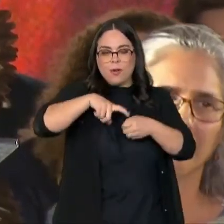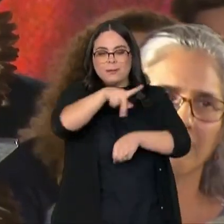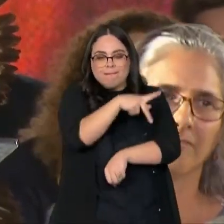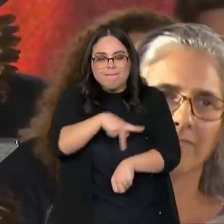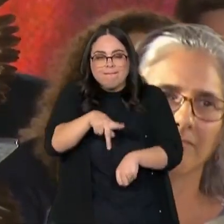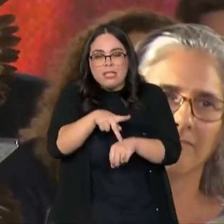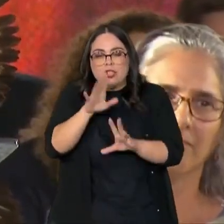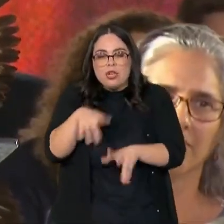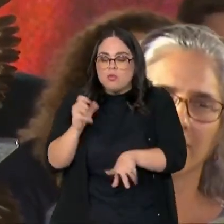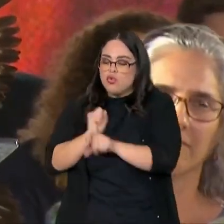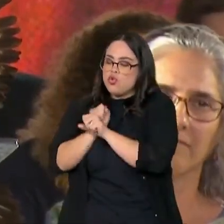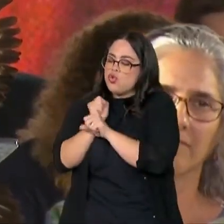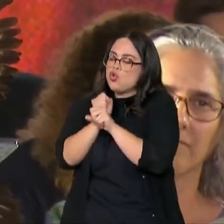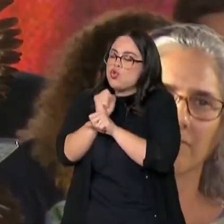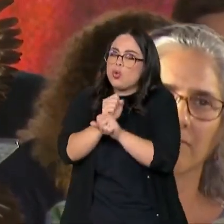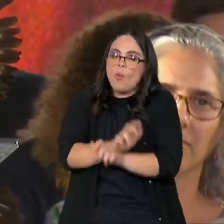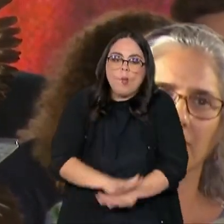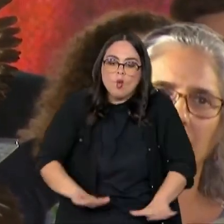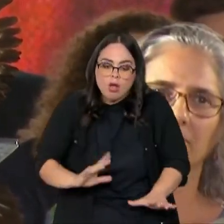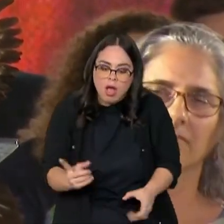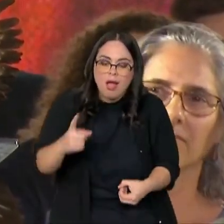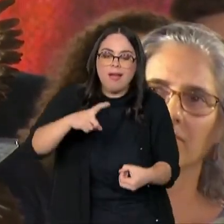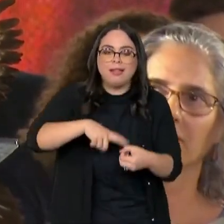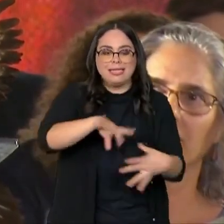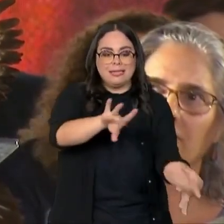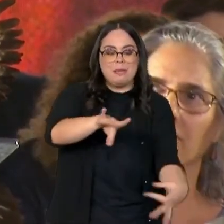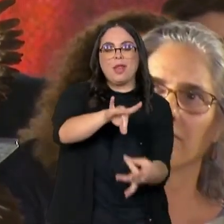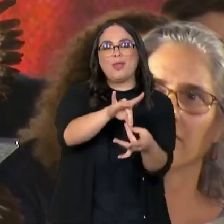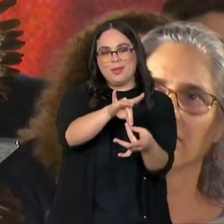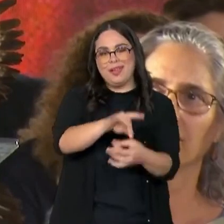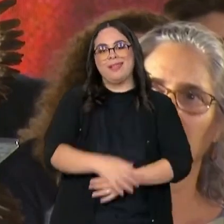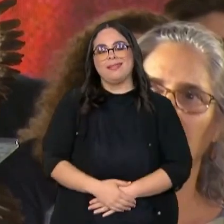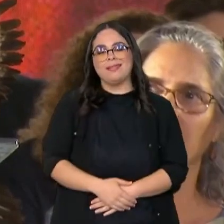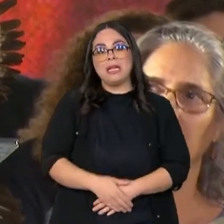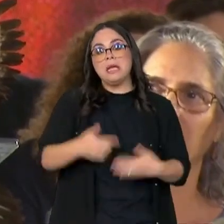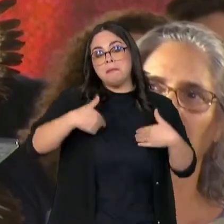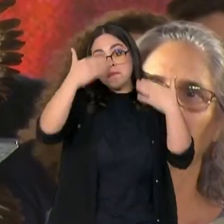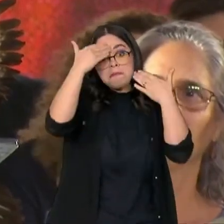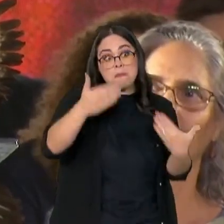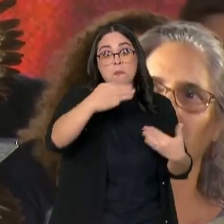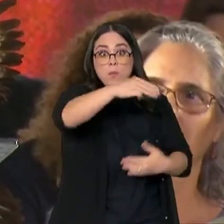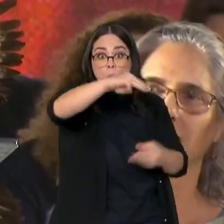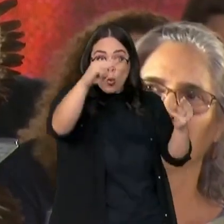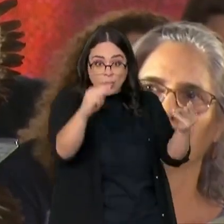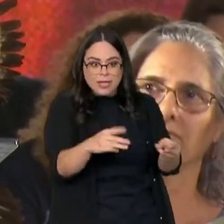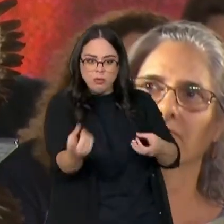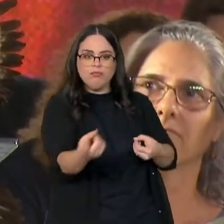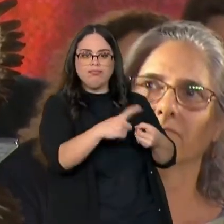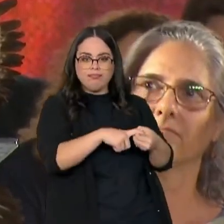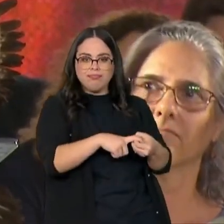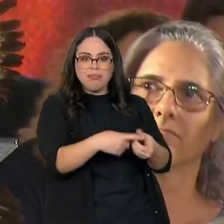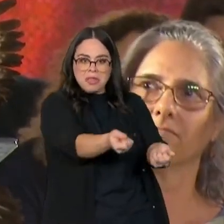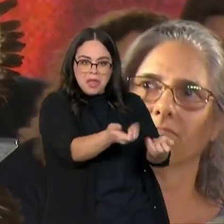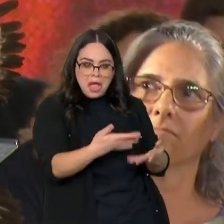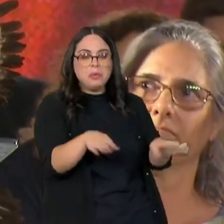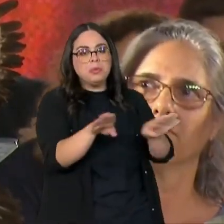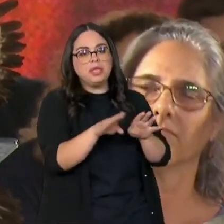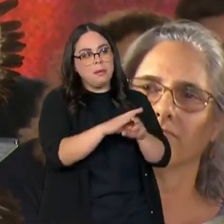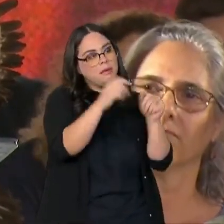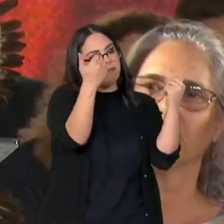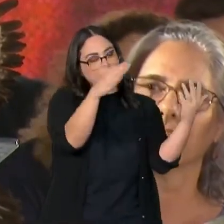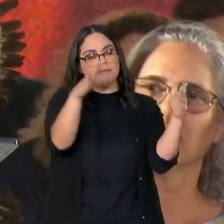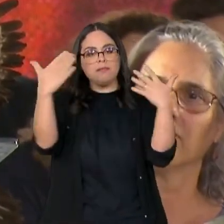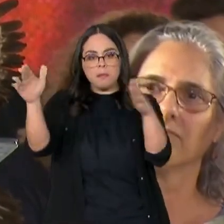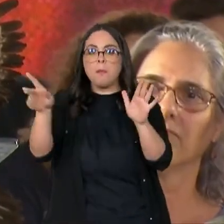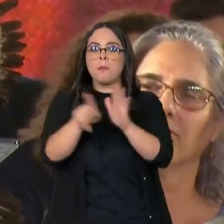de tantos anos ausente. Agradeço ao Museu Nacional da Dinamarca pela doação e parabenizo a direção do